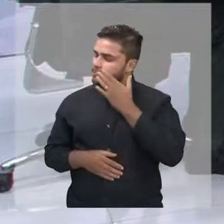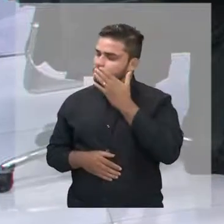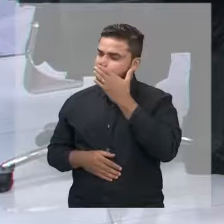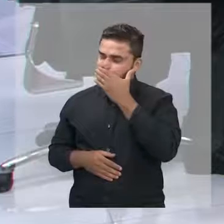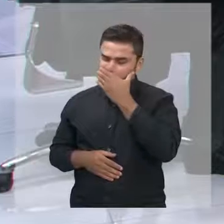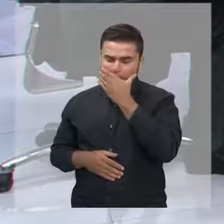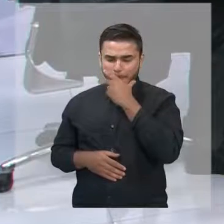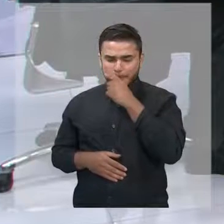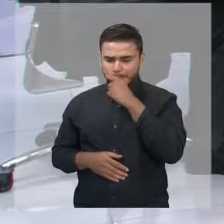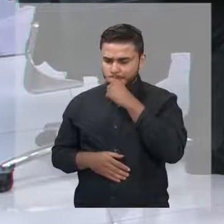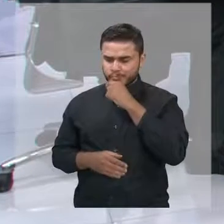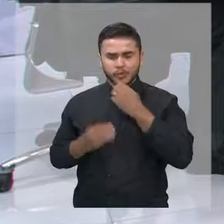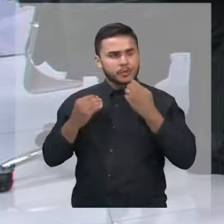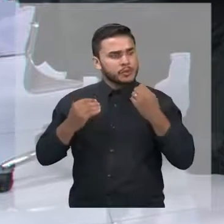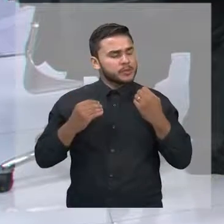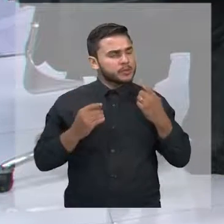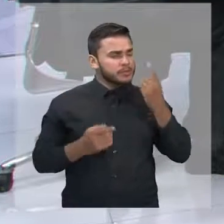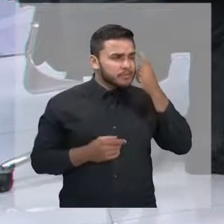faz lembrar